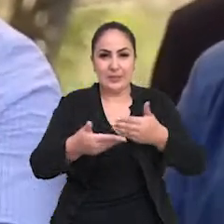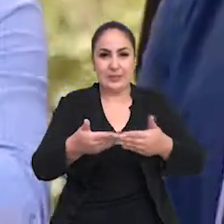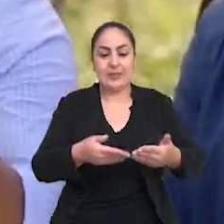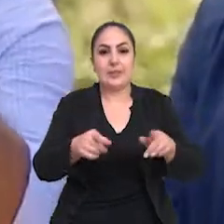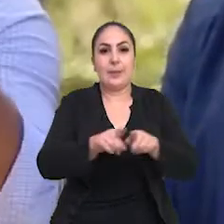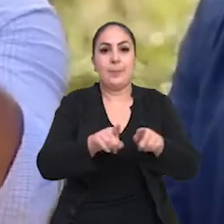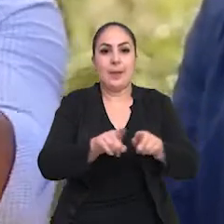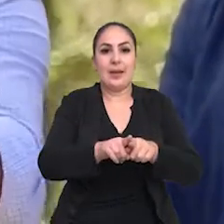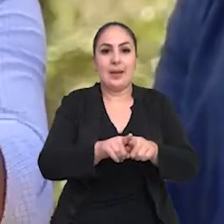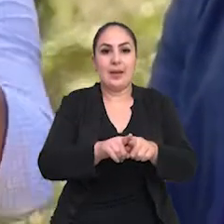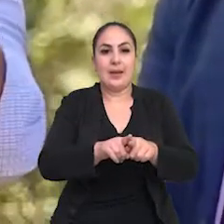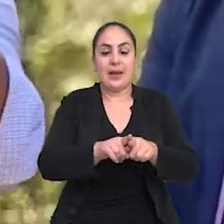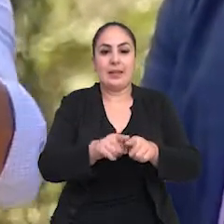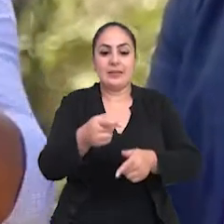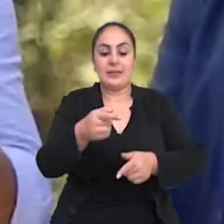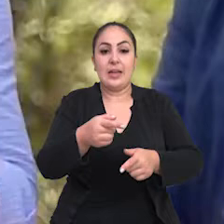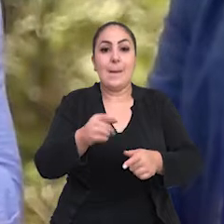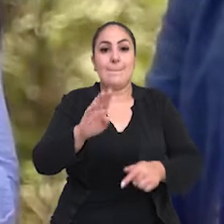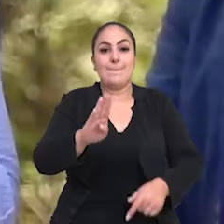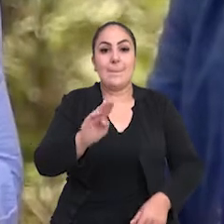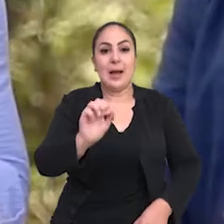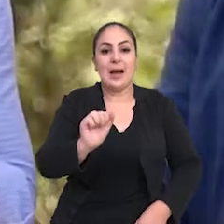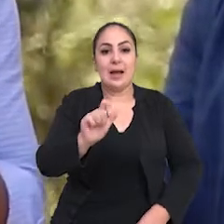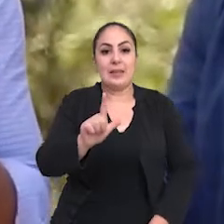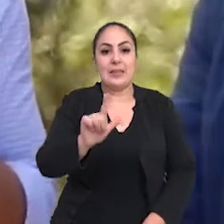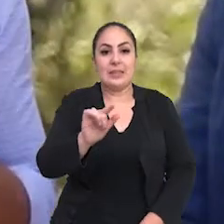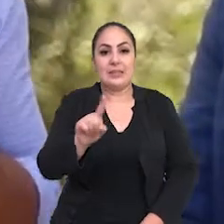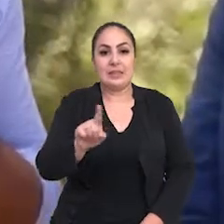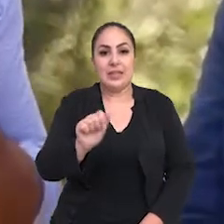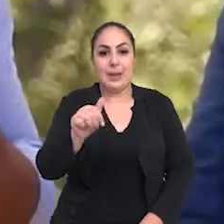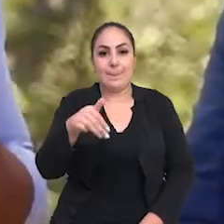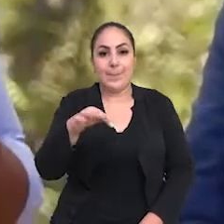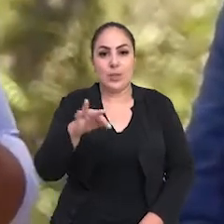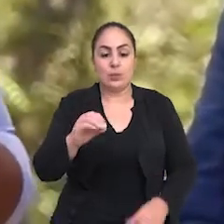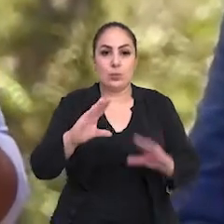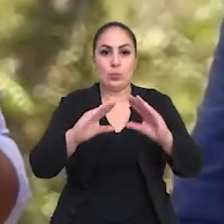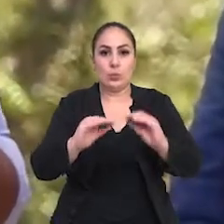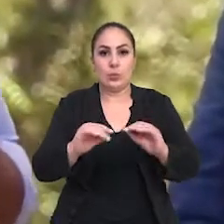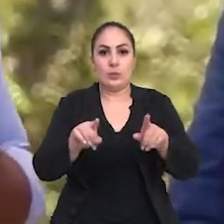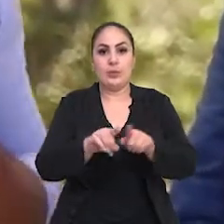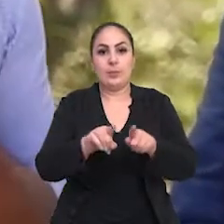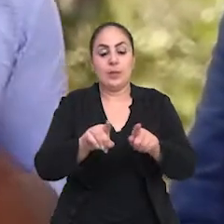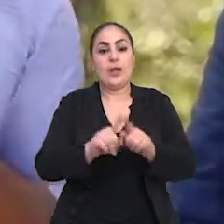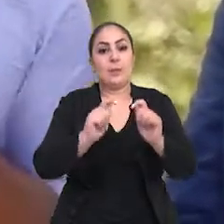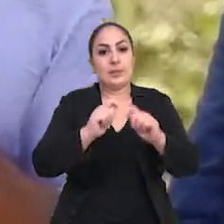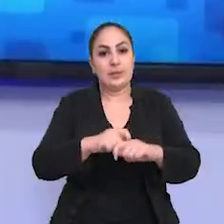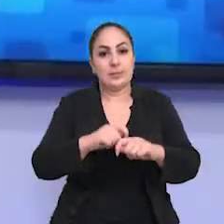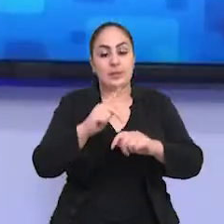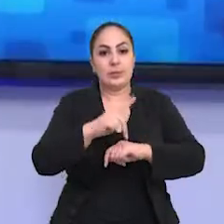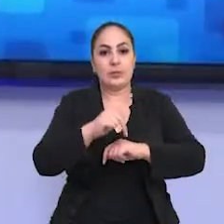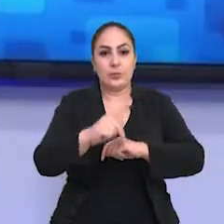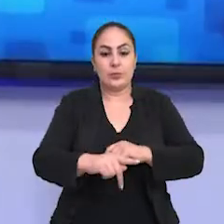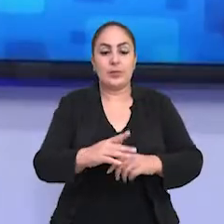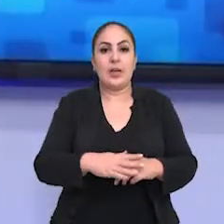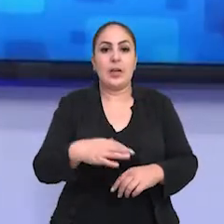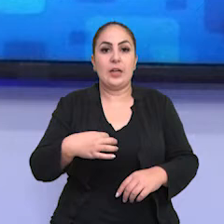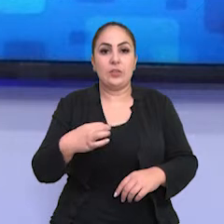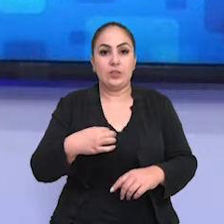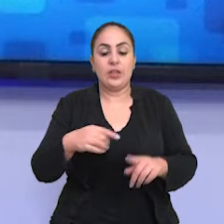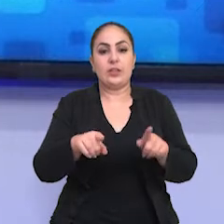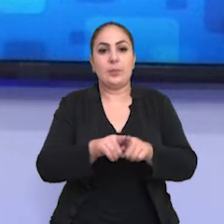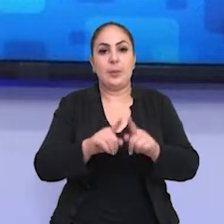de balizamento noturno e outros investimentos que vão dar condições de funcionamento ao aeroporto de Passo Fundo. Candidatos